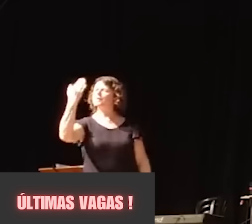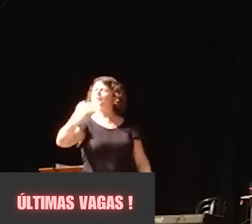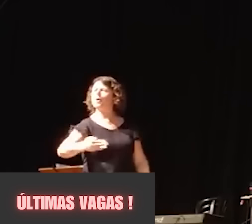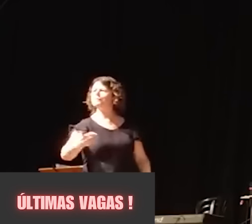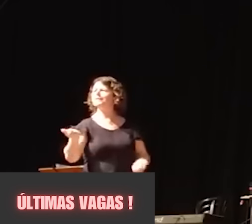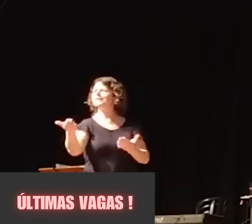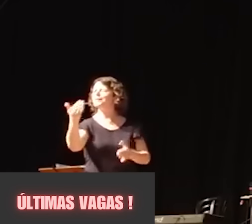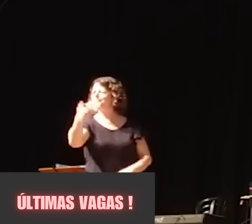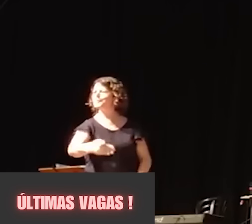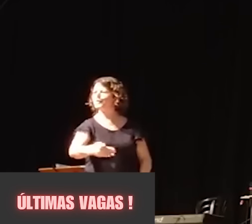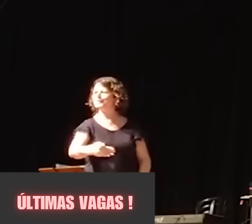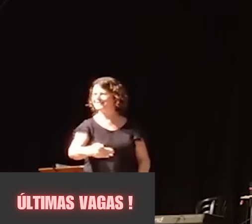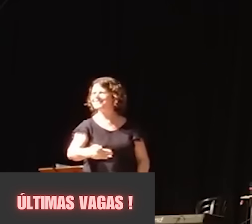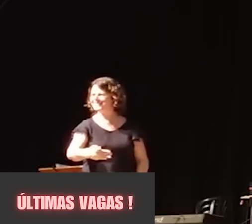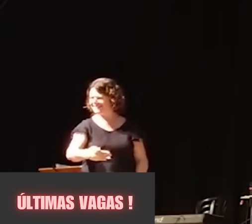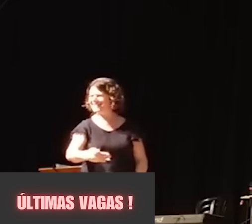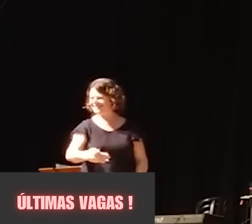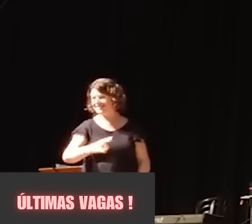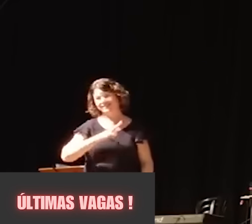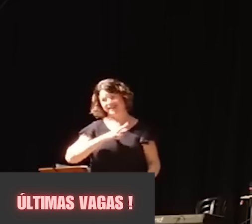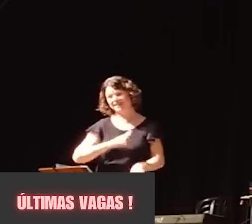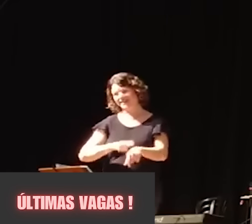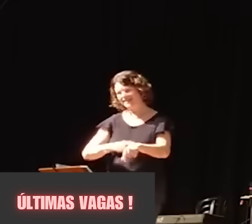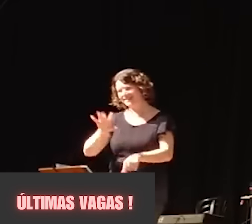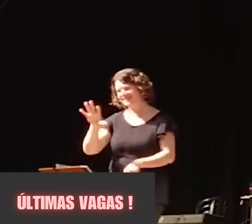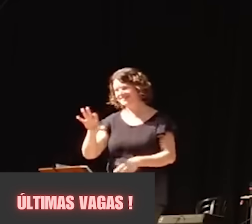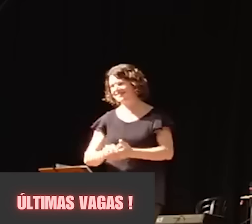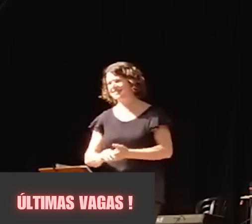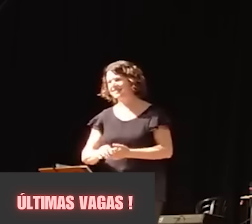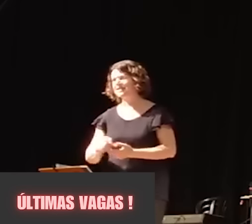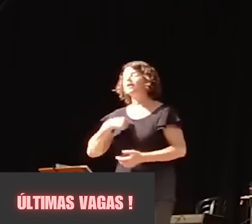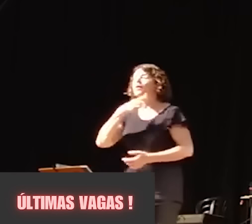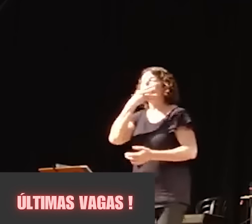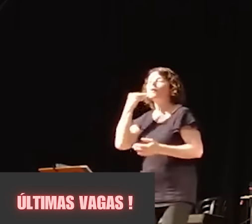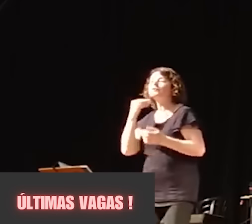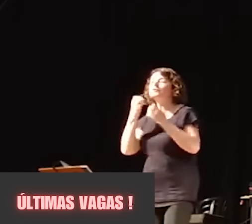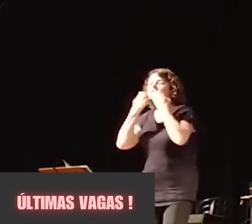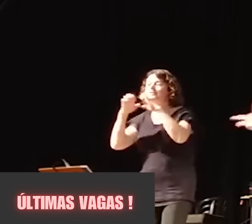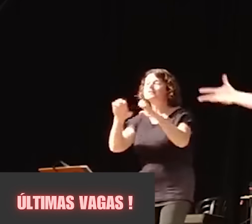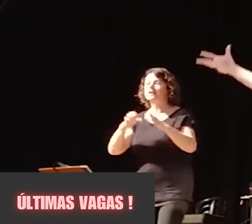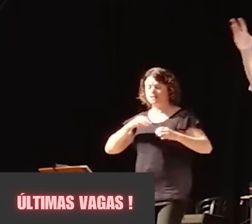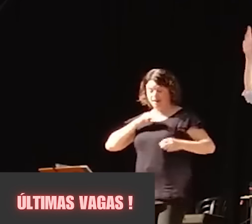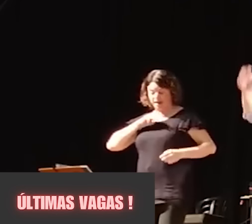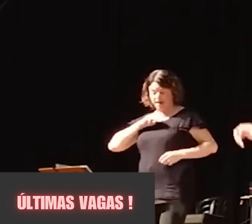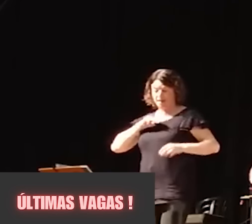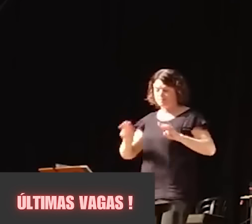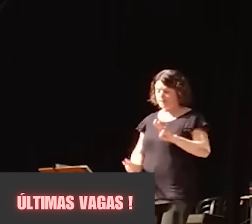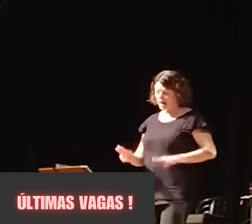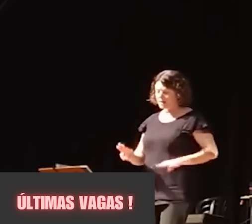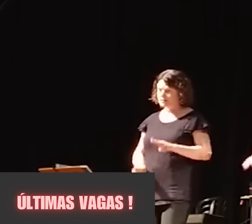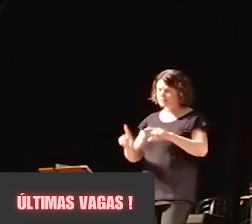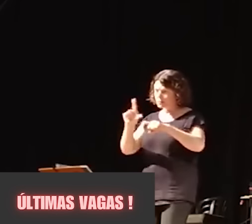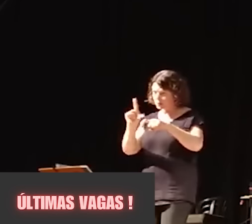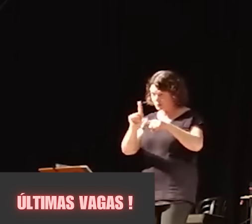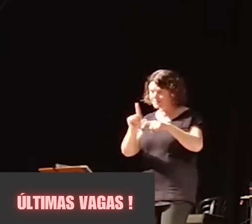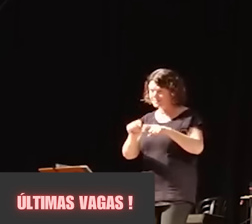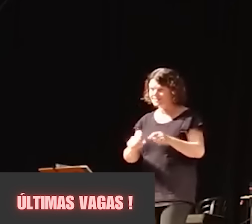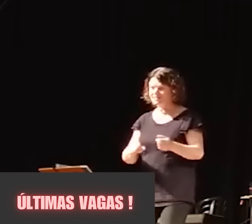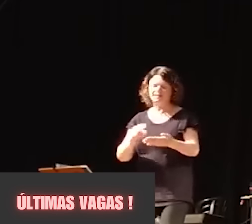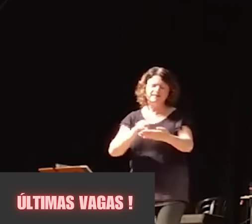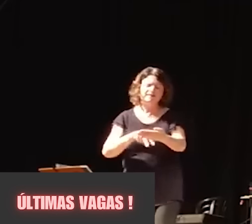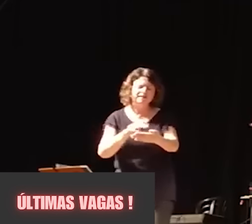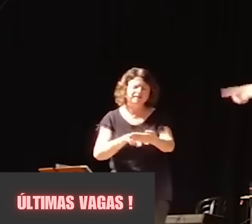e a gente começa a ler a Bíblia e principalmente Eu gosto do Evangelho de Marcos e de Lucas que a palavra imediatamente acontece toda hora fal assim não tá